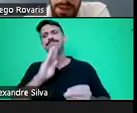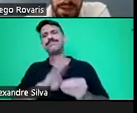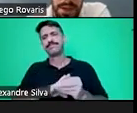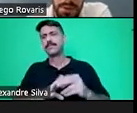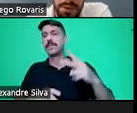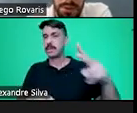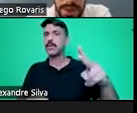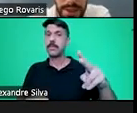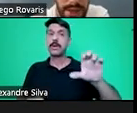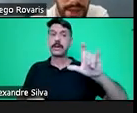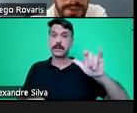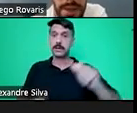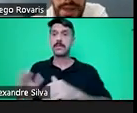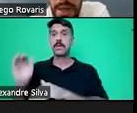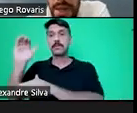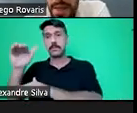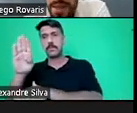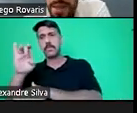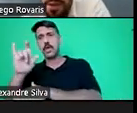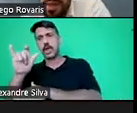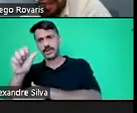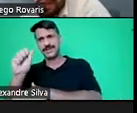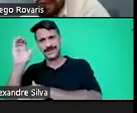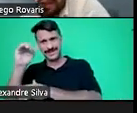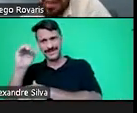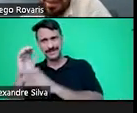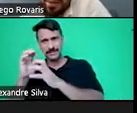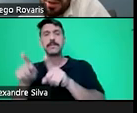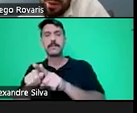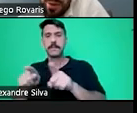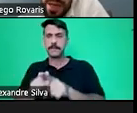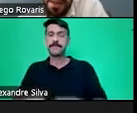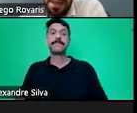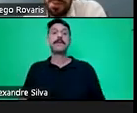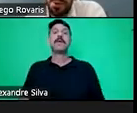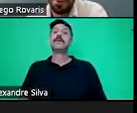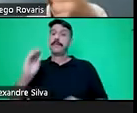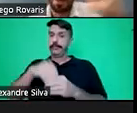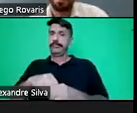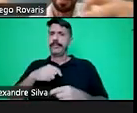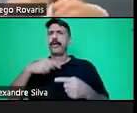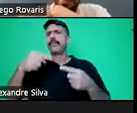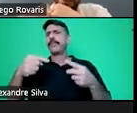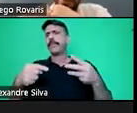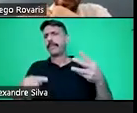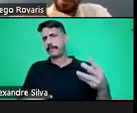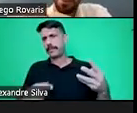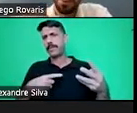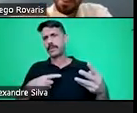com o TDAH. E dentro dessa questão das comorbidades, aí eu puxo agora a